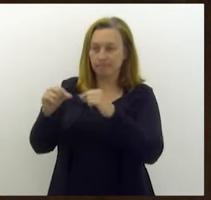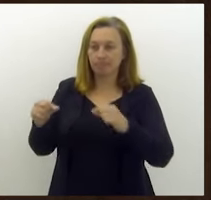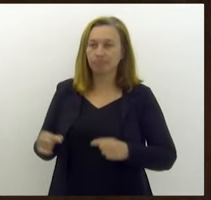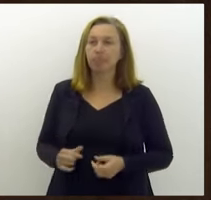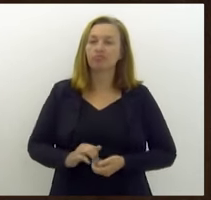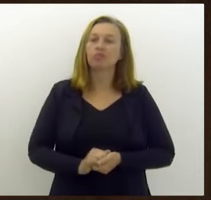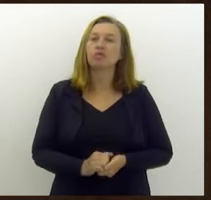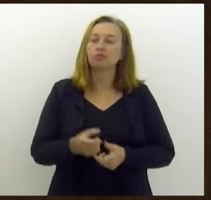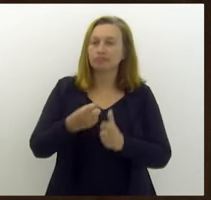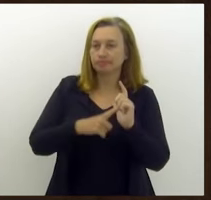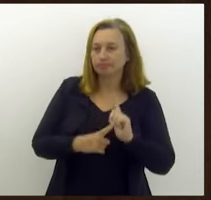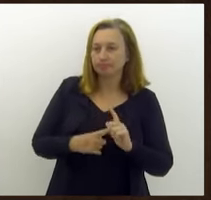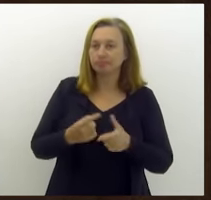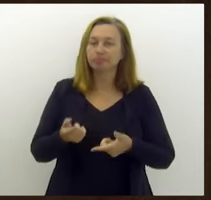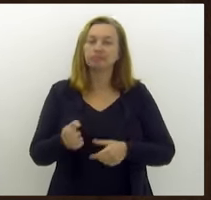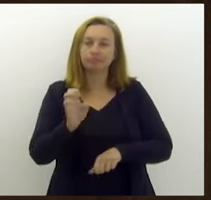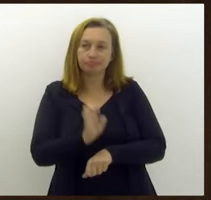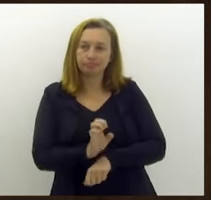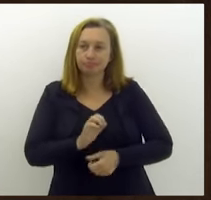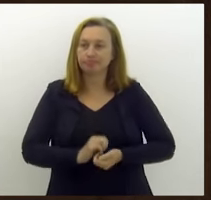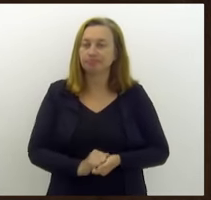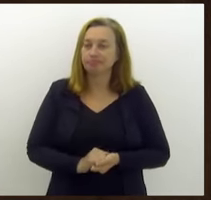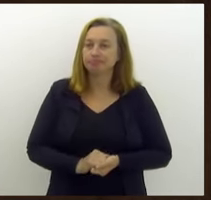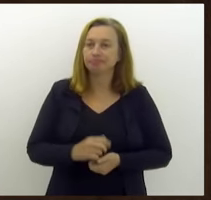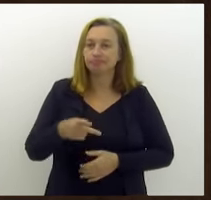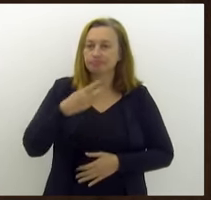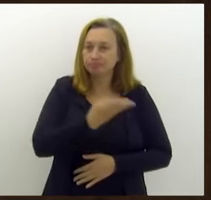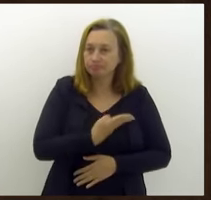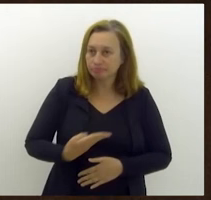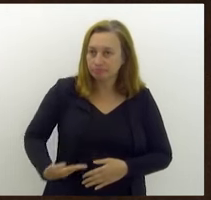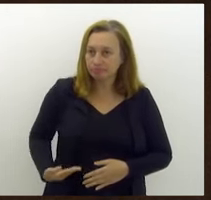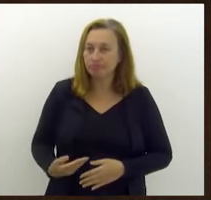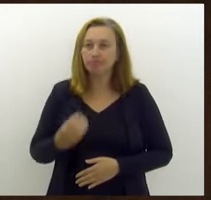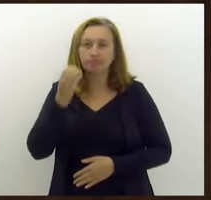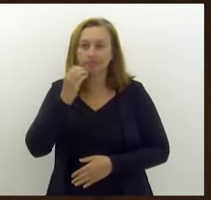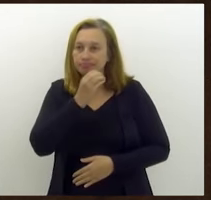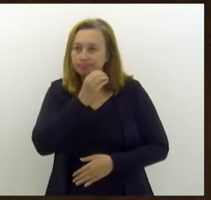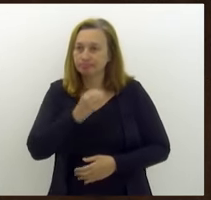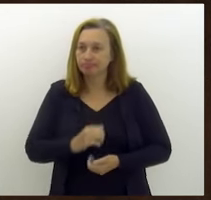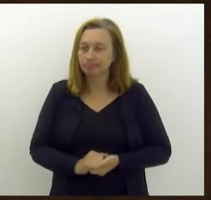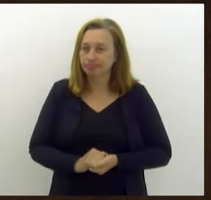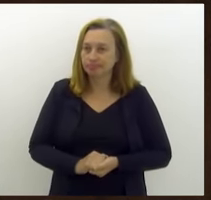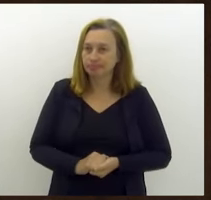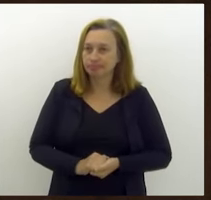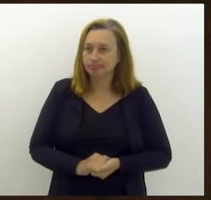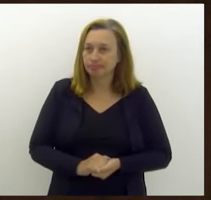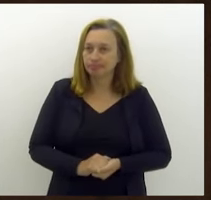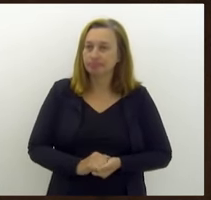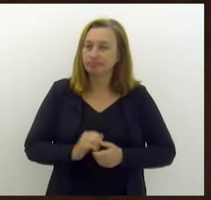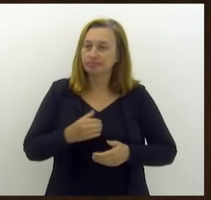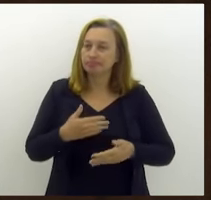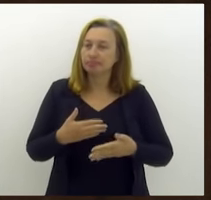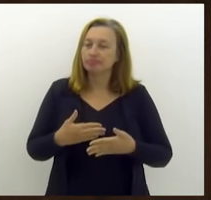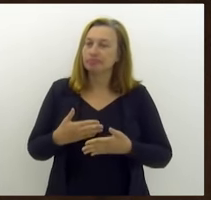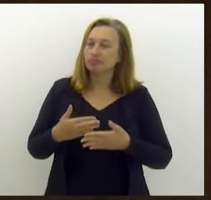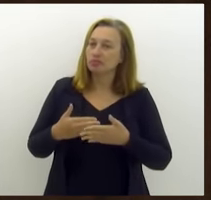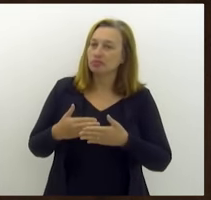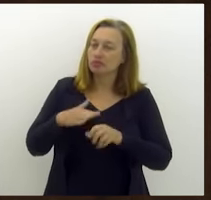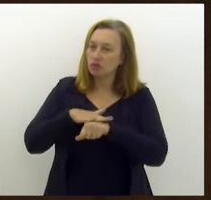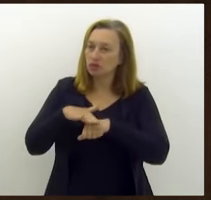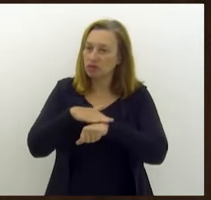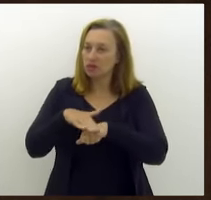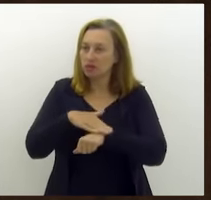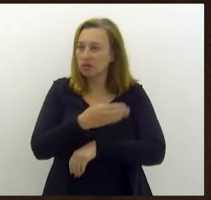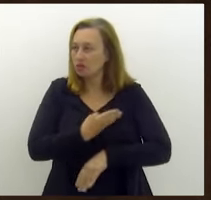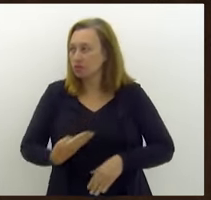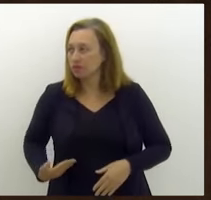ser levado em conta e como prioridade Como disse o governador Cláudio Castro que paulatinamente ele ia se aproximar do governo e a gente